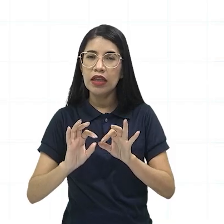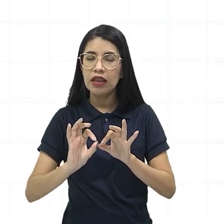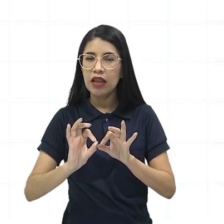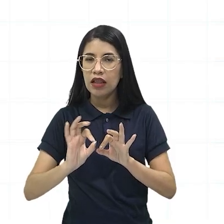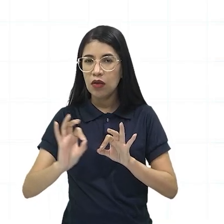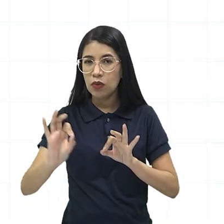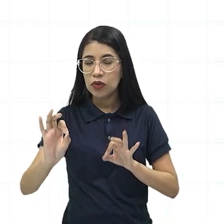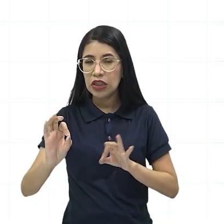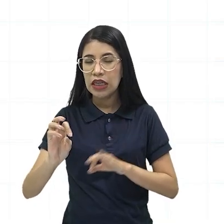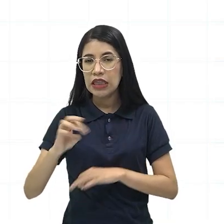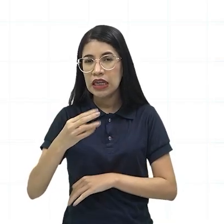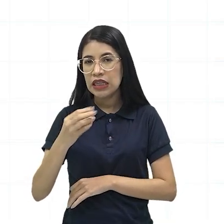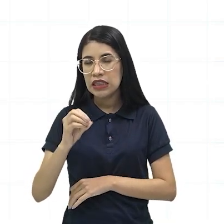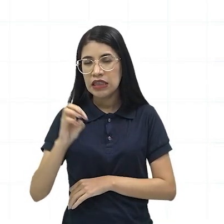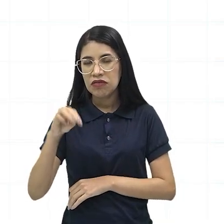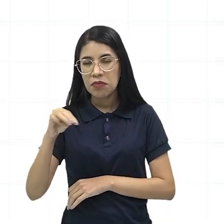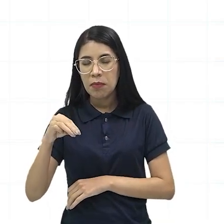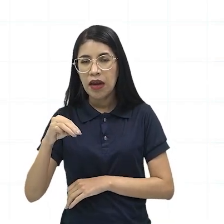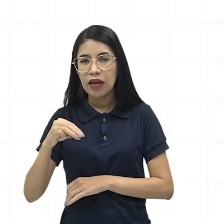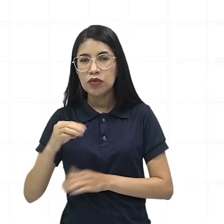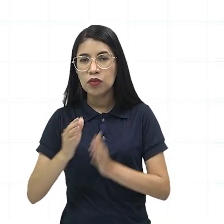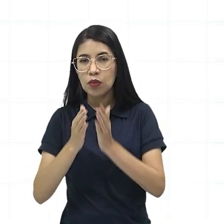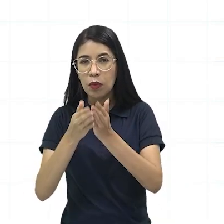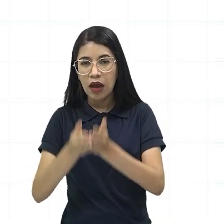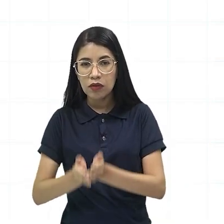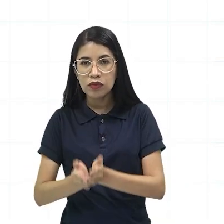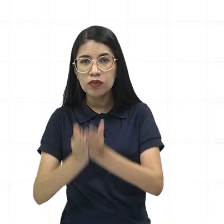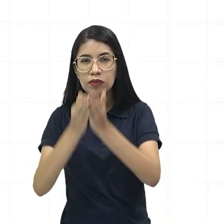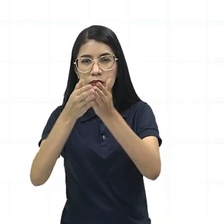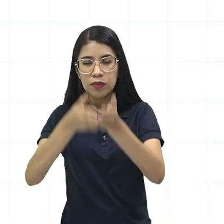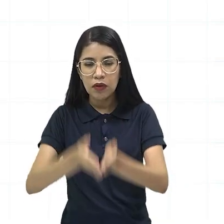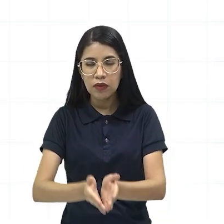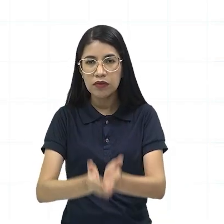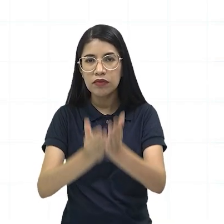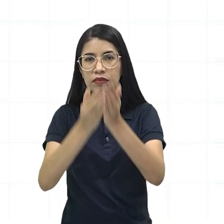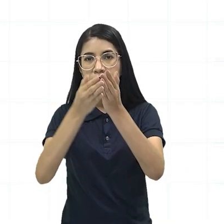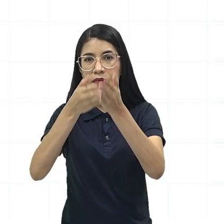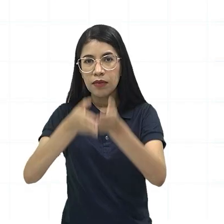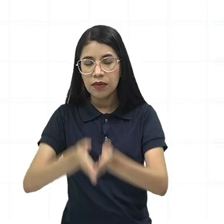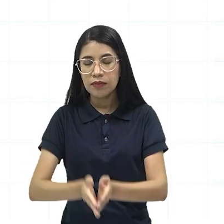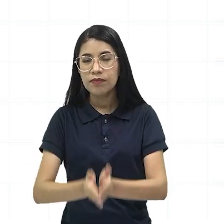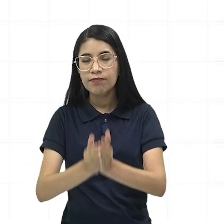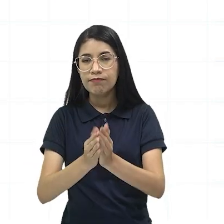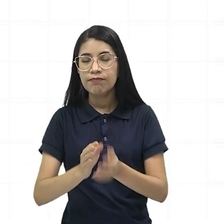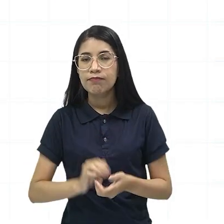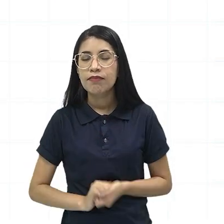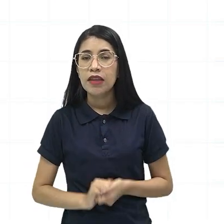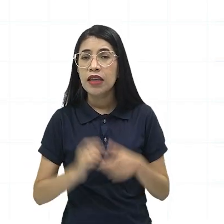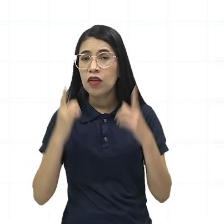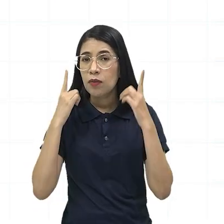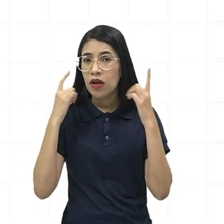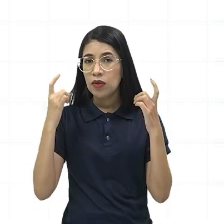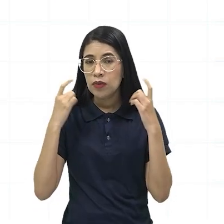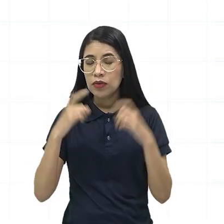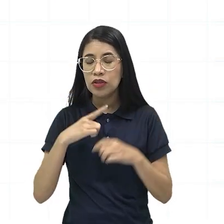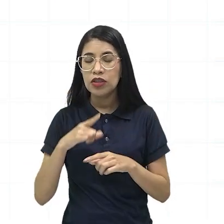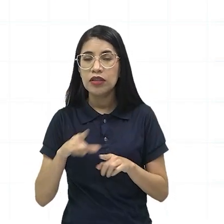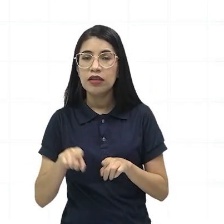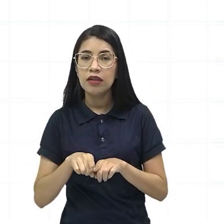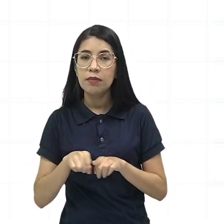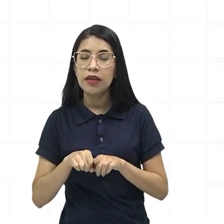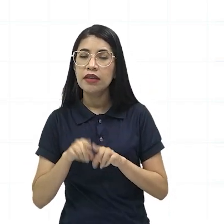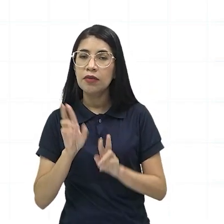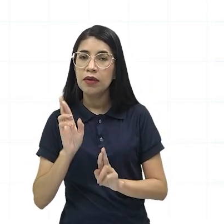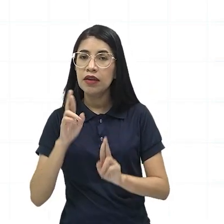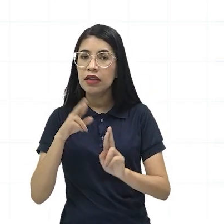metros, espatifando barcos contra o cais e bramindo com estrondo. Percebam que nós temos aqui uma referência real